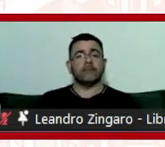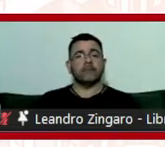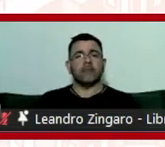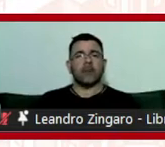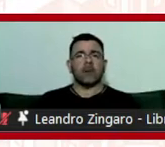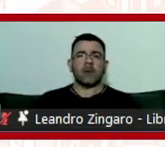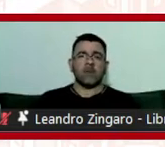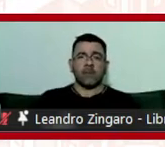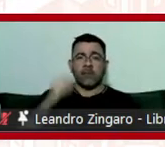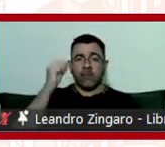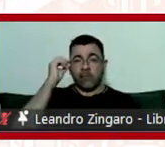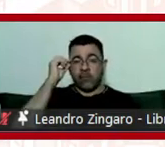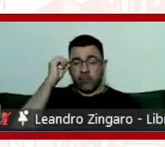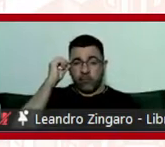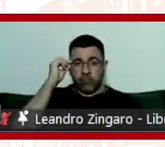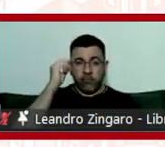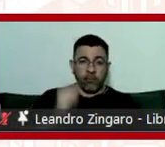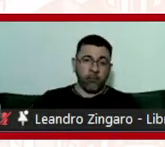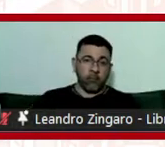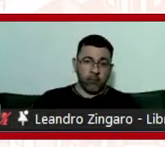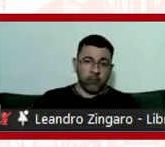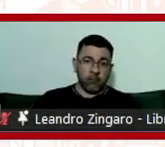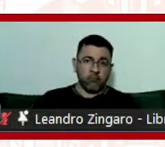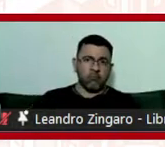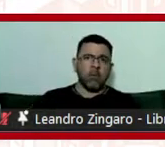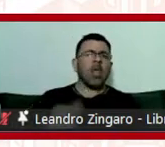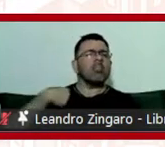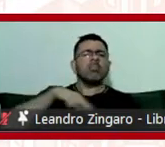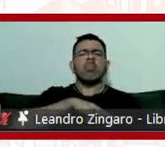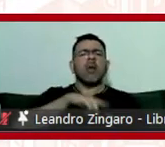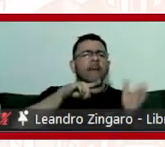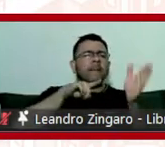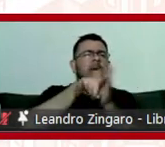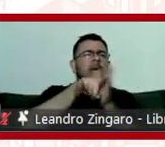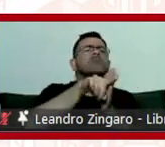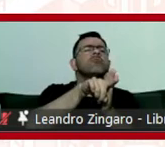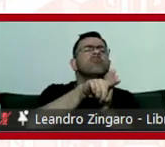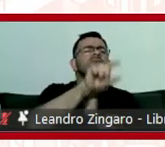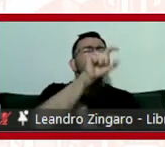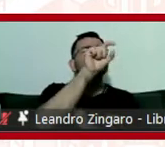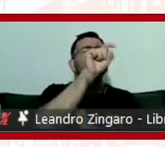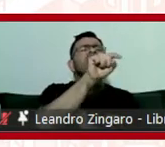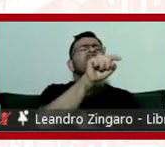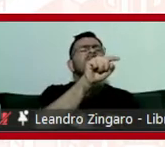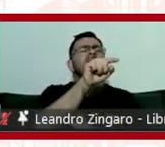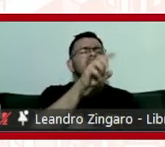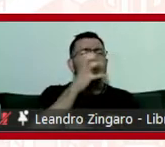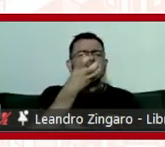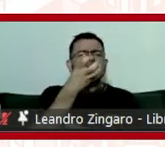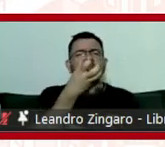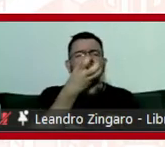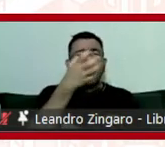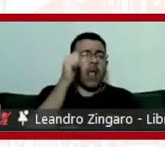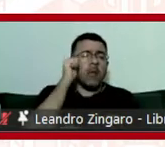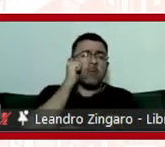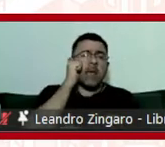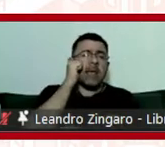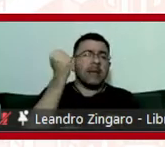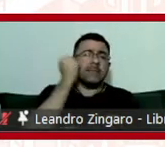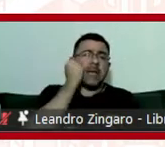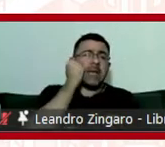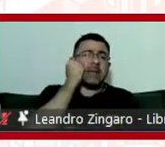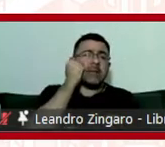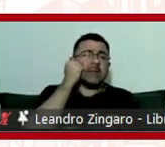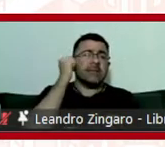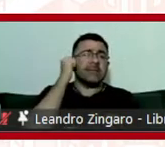receber direitos dos animais a gente perguntou você toparia adotar um animalzinho antes de gente fazer as pessoas disseram sim eu